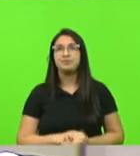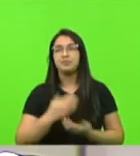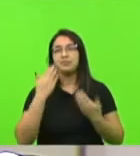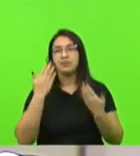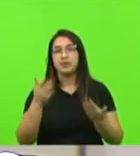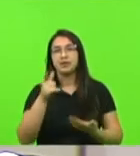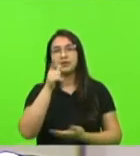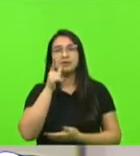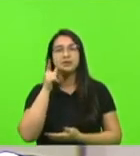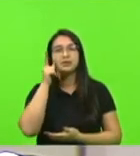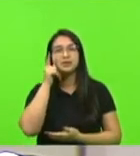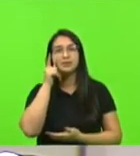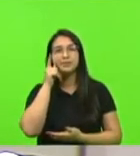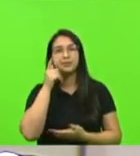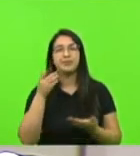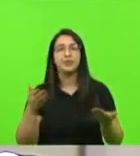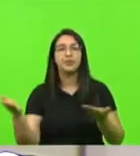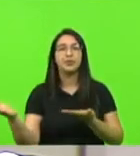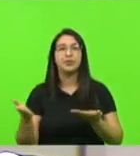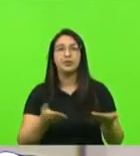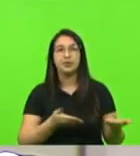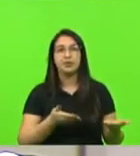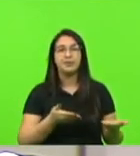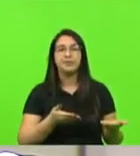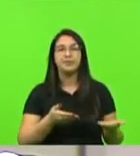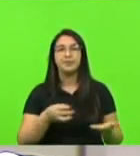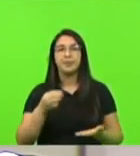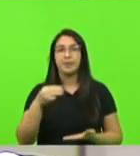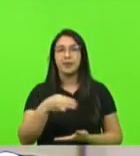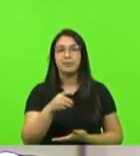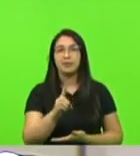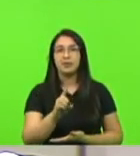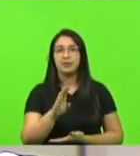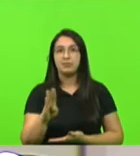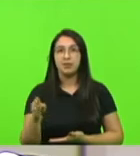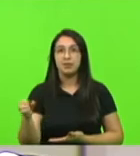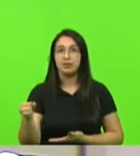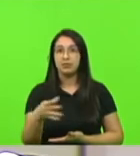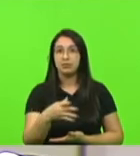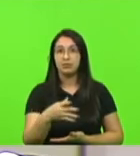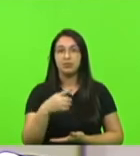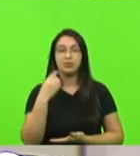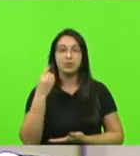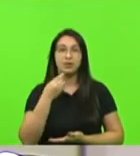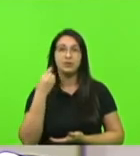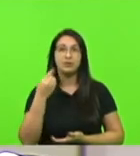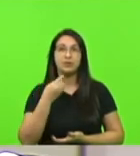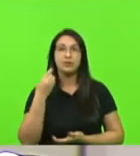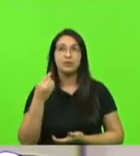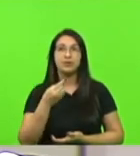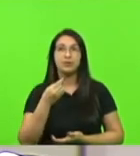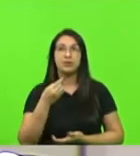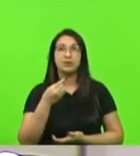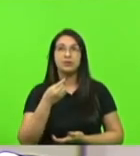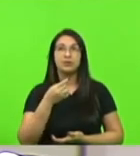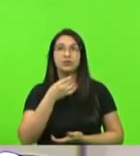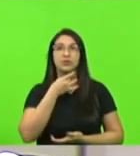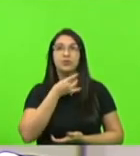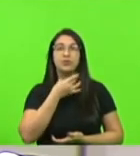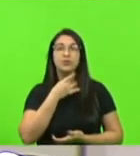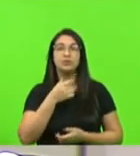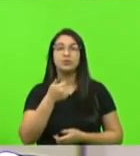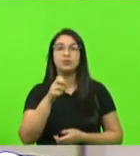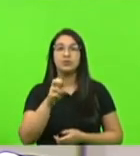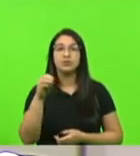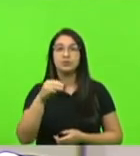Laércio. Próximo bloco, bloco MDB Partido Novo. Deputado Valdir Cobalcini, Vossa Excelência, será 15